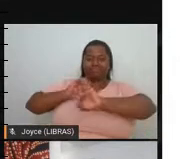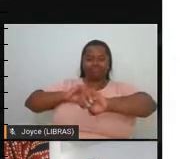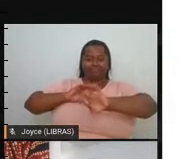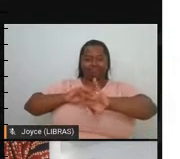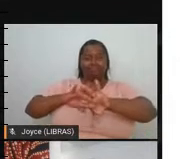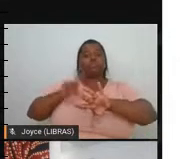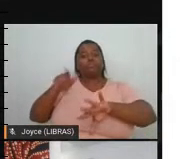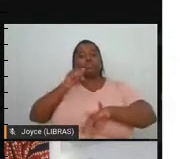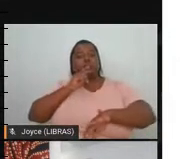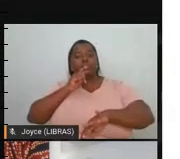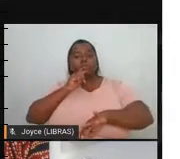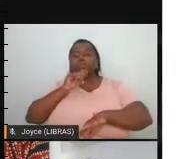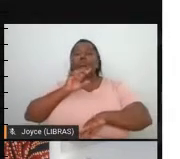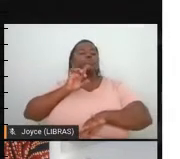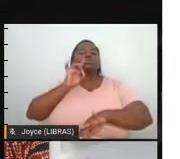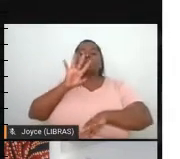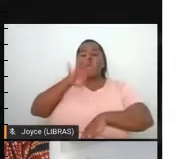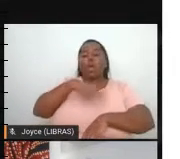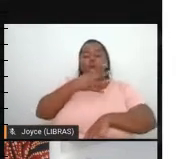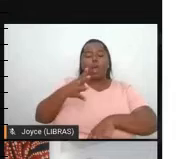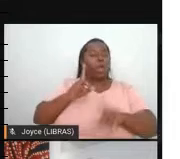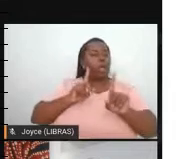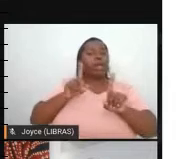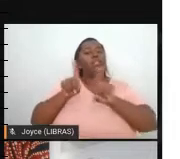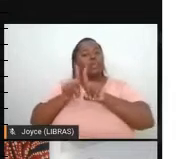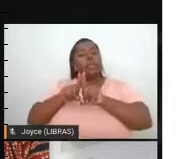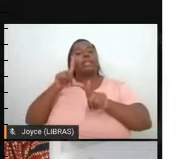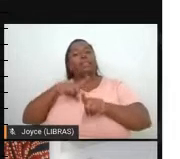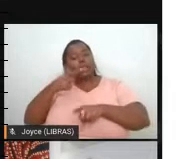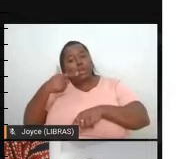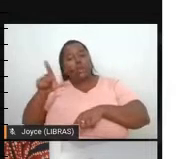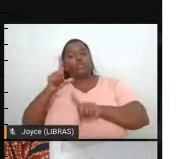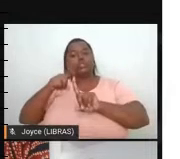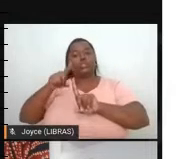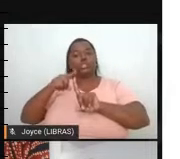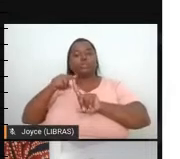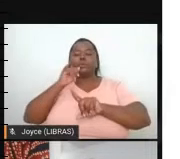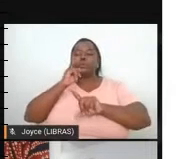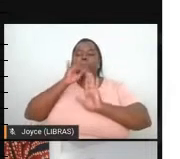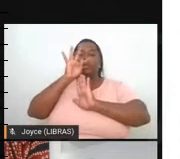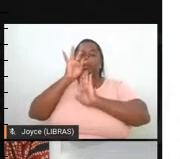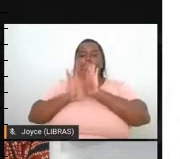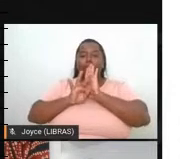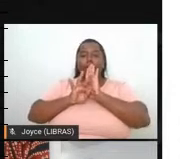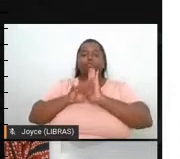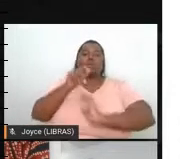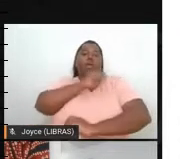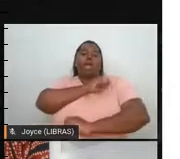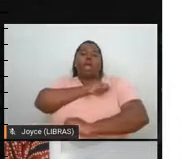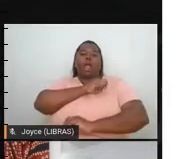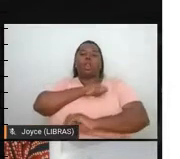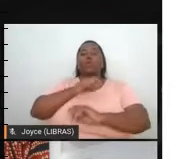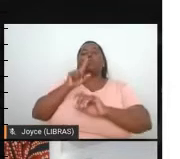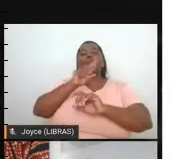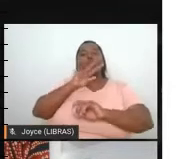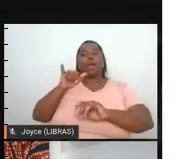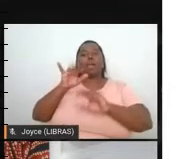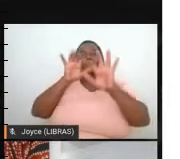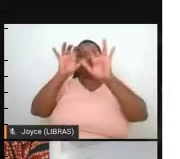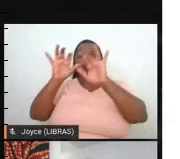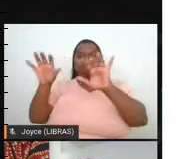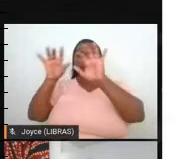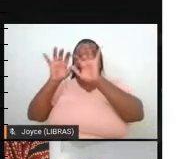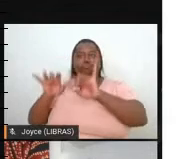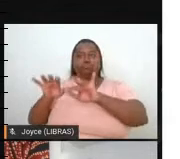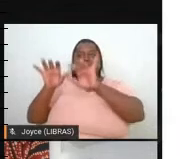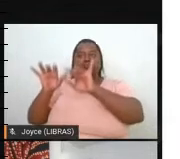fazer em formato de tabela, mas na frente do texto. Então, o aluno vai preenchendo esses quadradinhos aqui na frente do texto para calcular